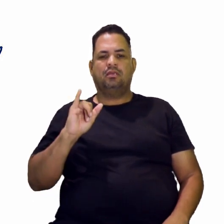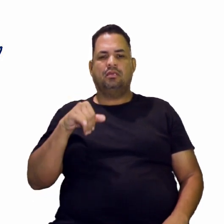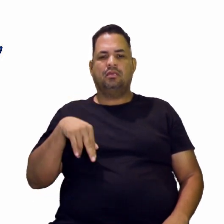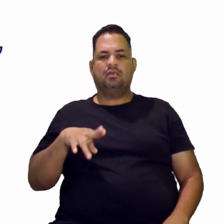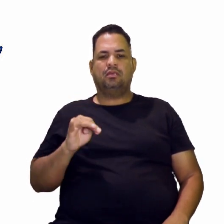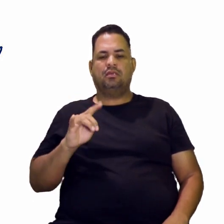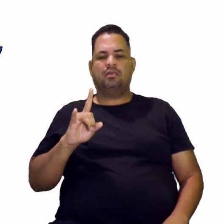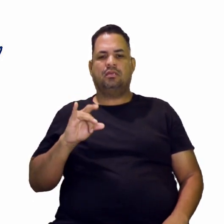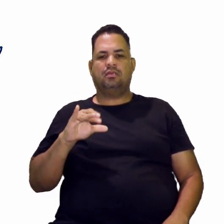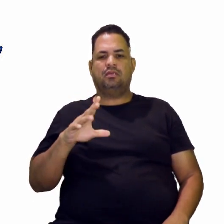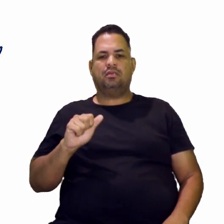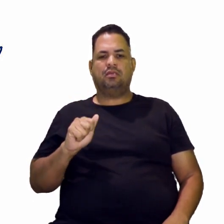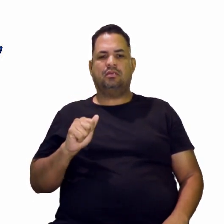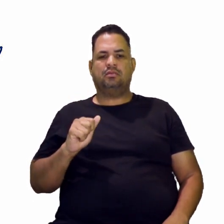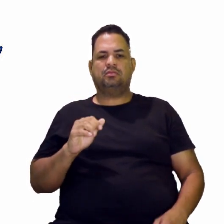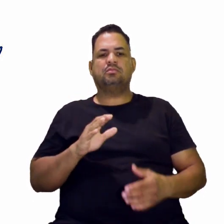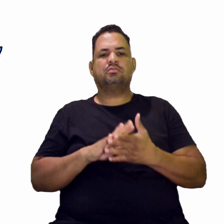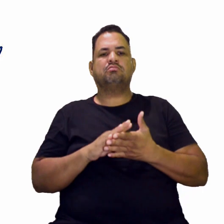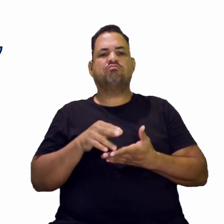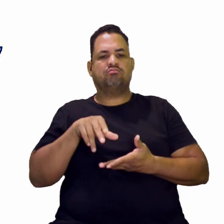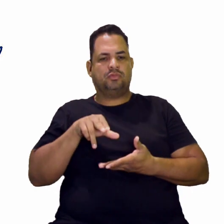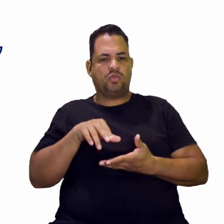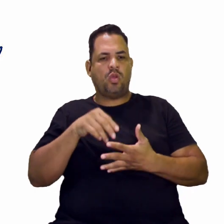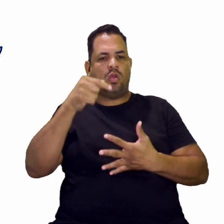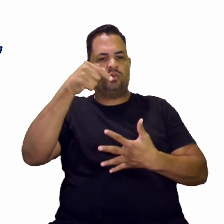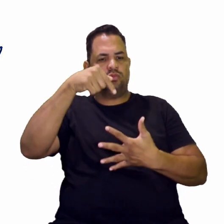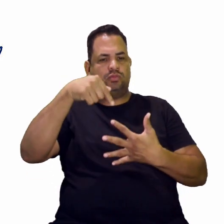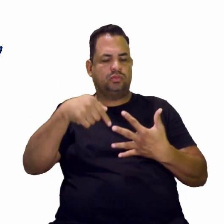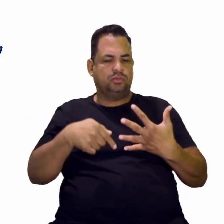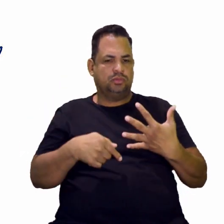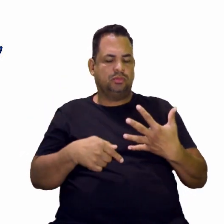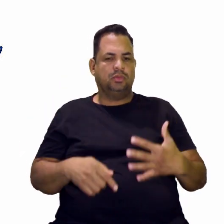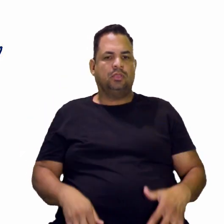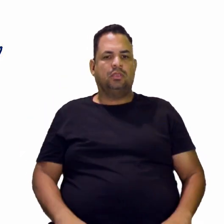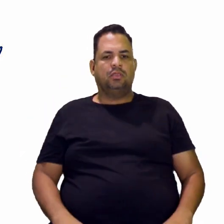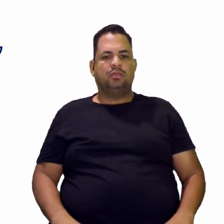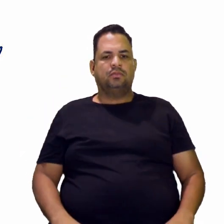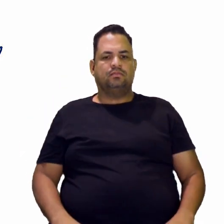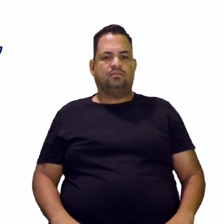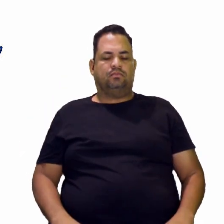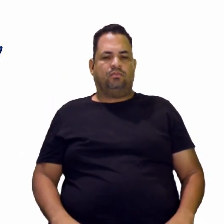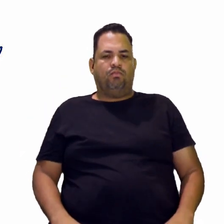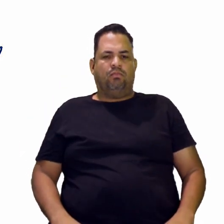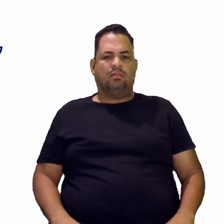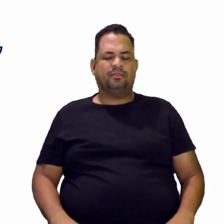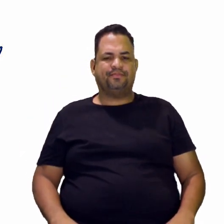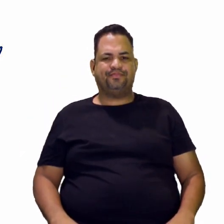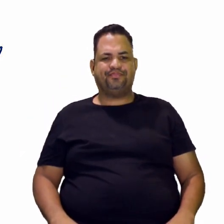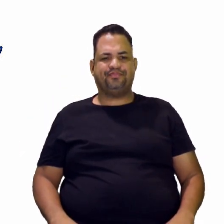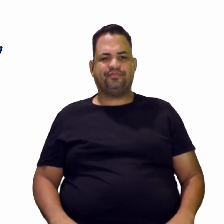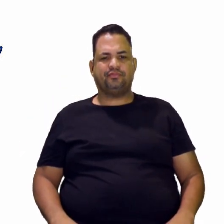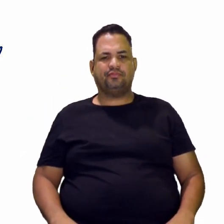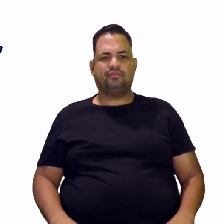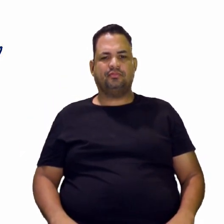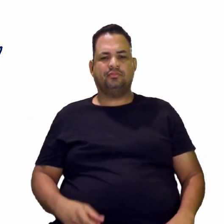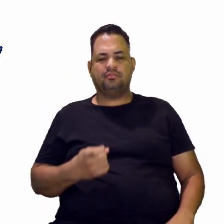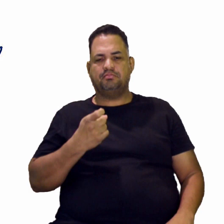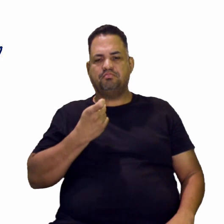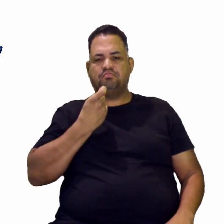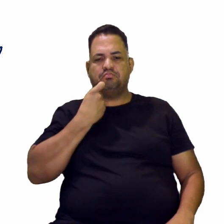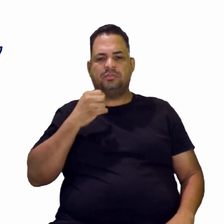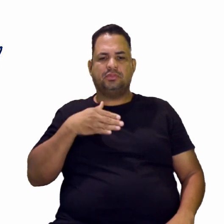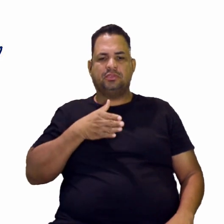Intraespecífica é competição na mesma espécie. Nesse caso aqui, como os animais introduzidos eram peixes de